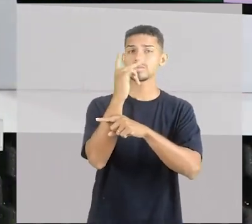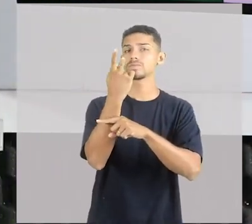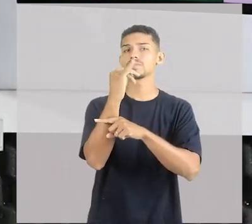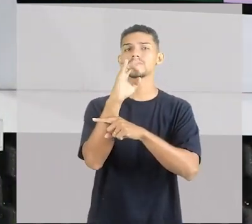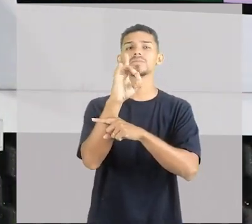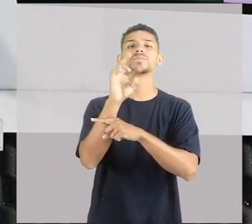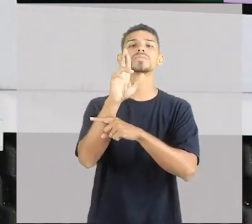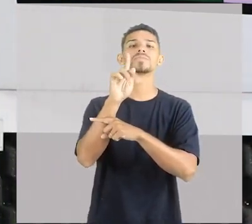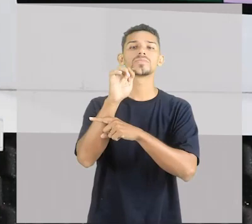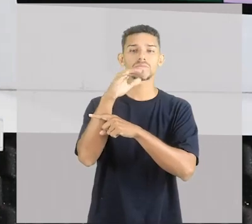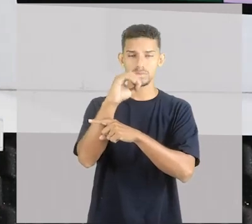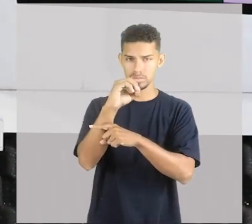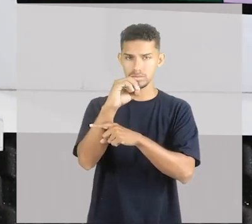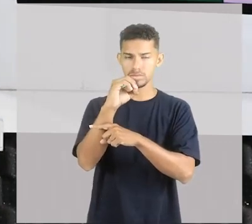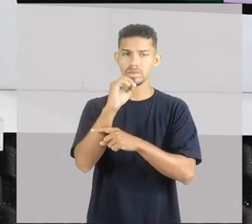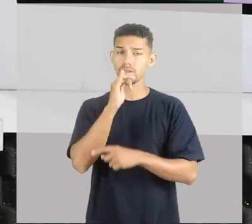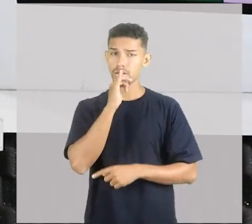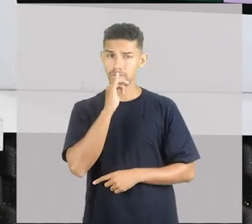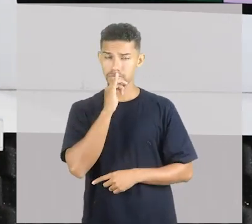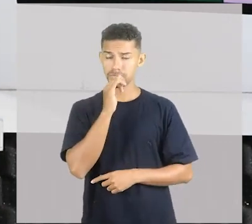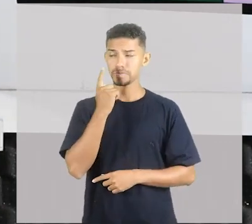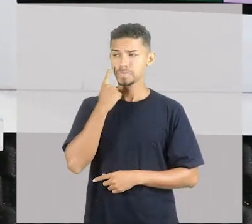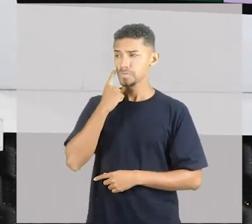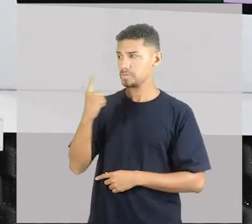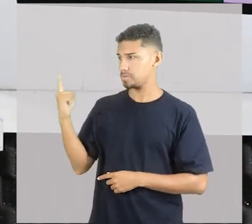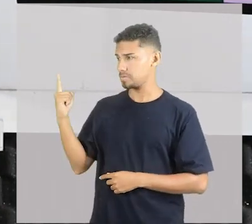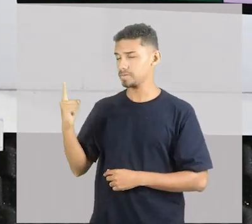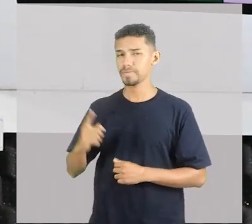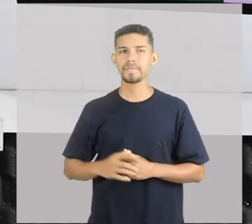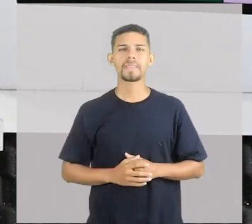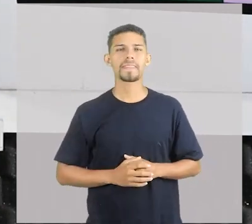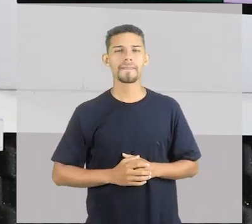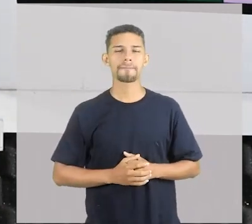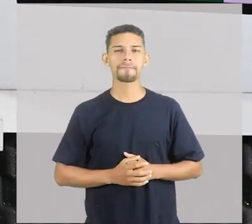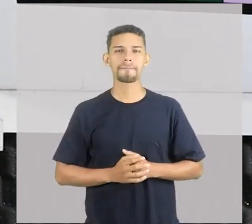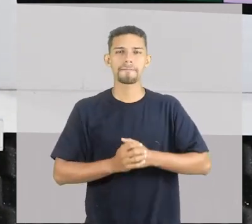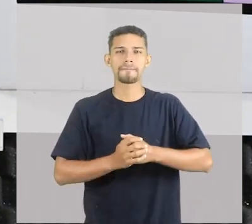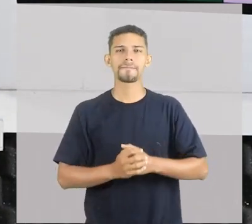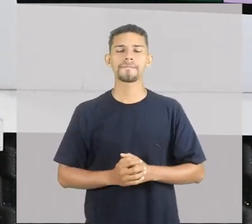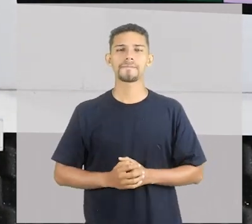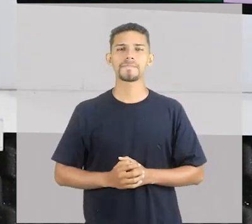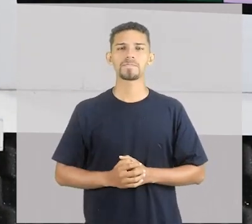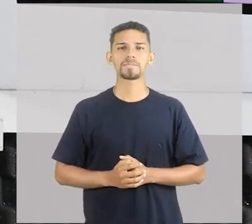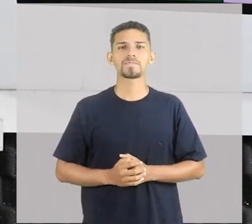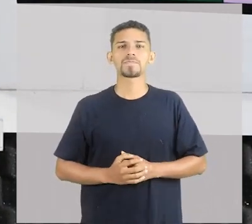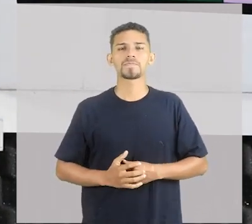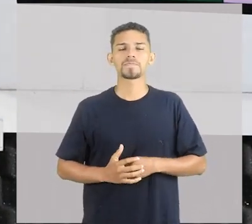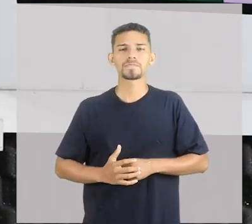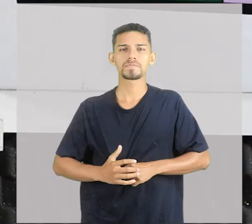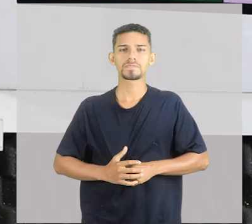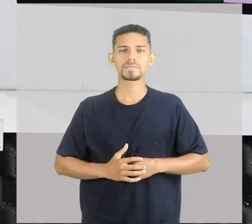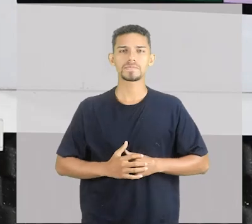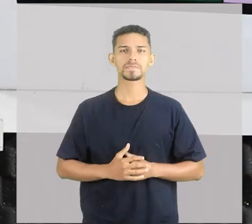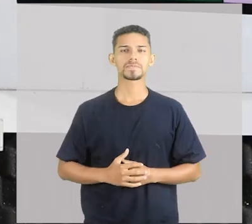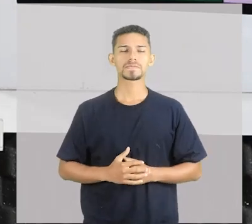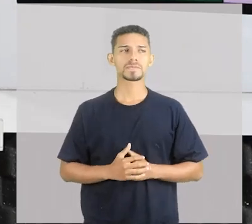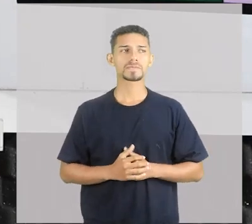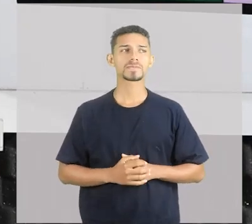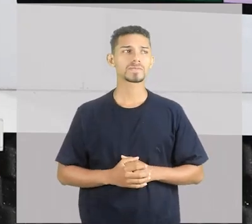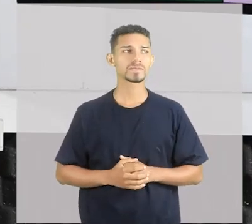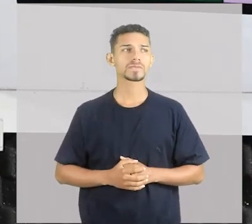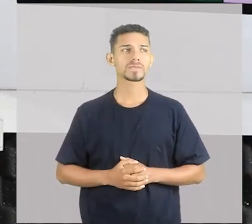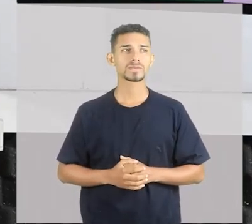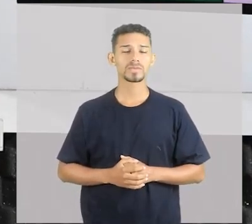Perfeito? Vou te dar um exemplozinho aqui, ó, bem bacana para você. Então, vamos imaginar que você tem essa estrutura. Olha